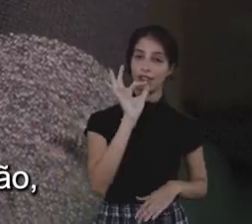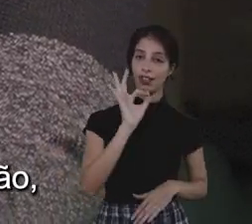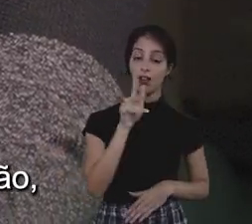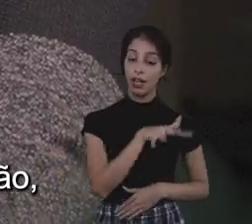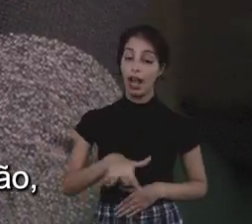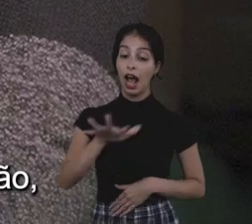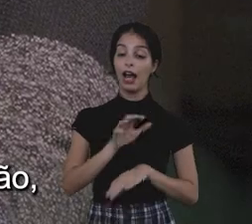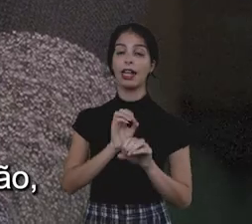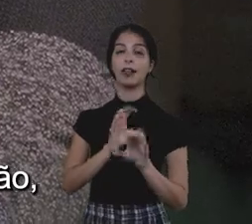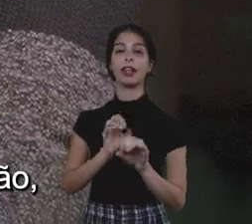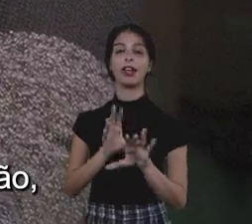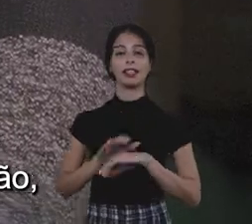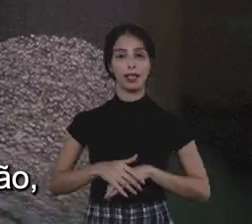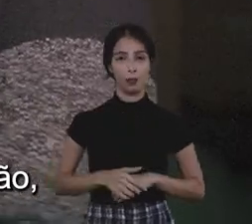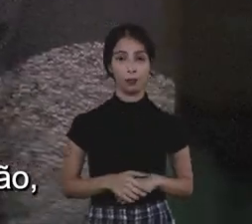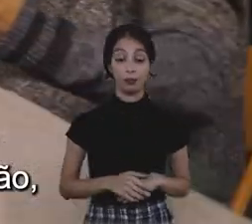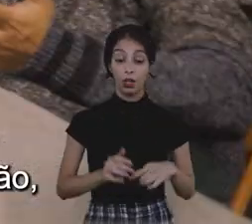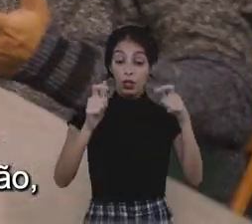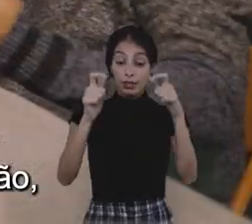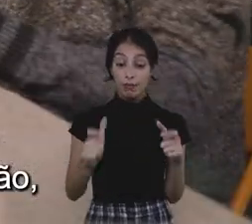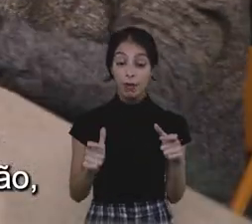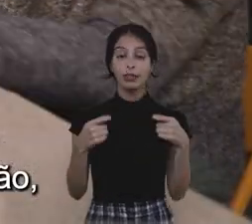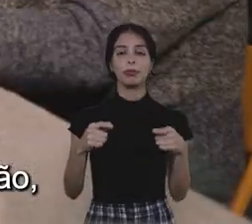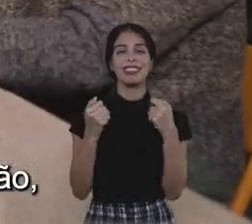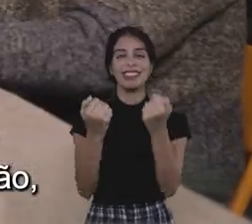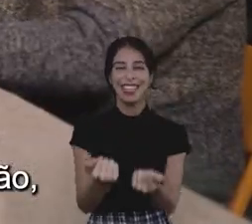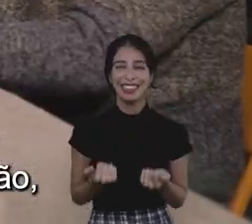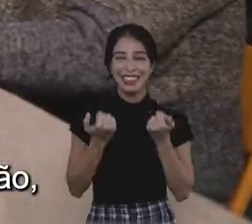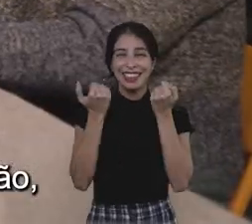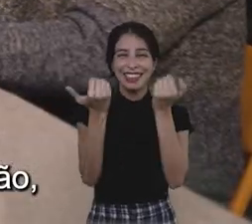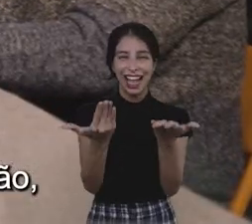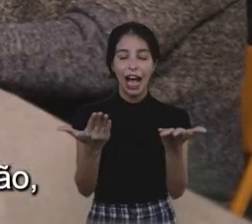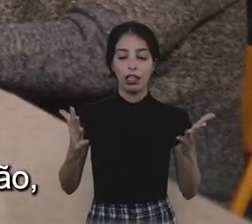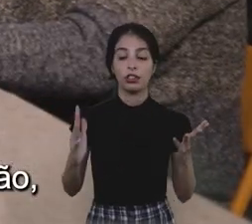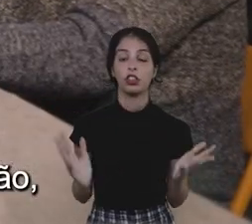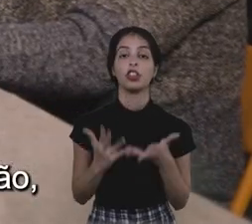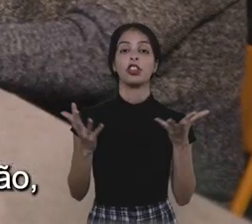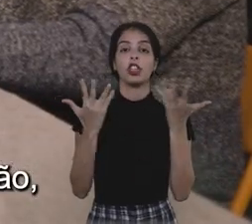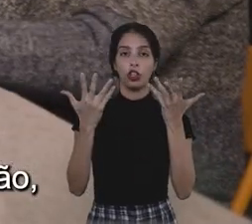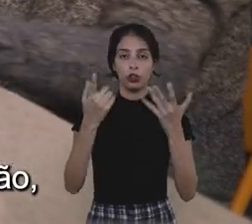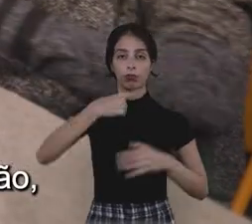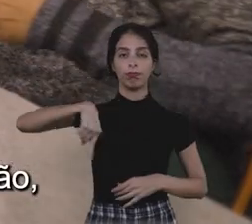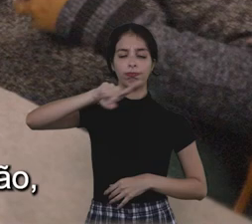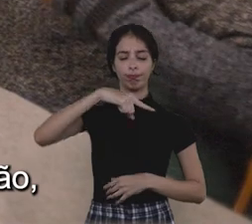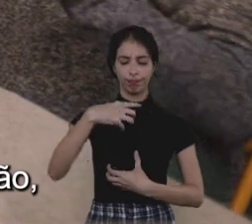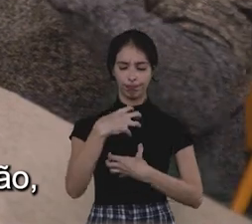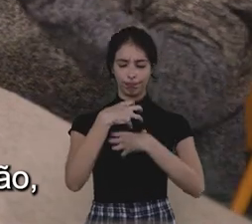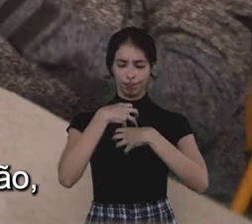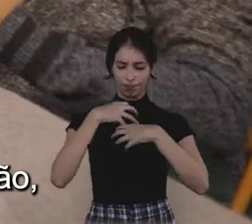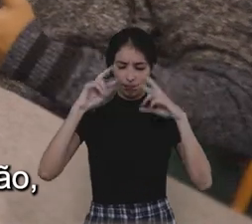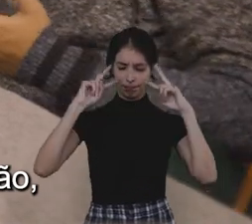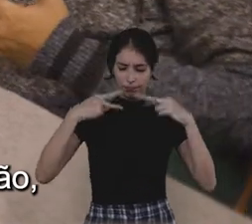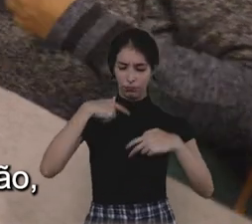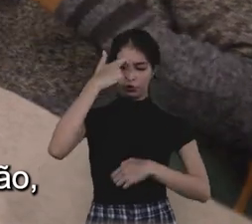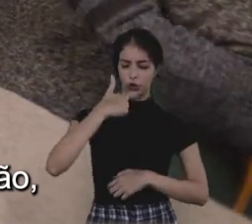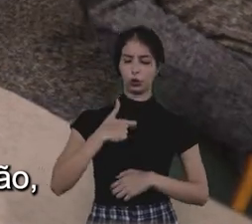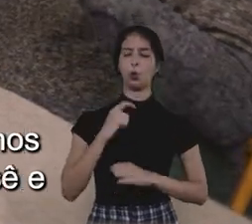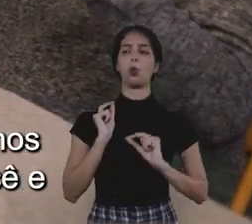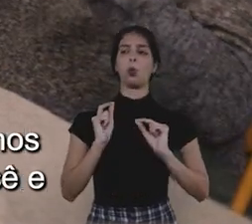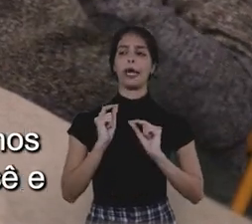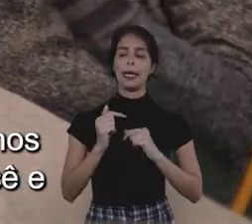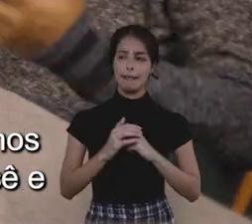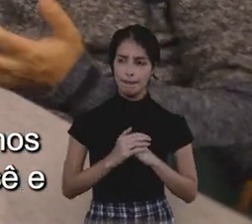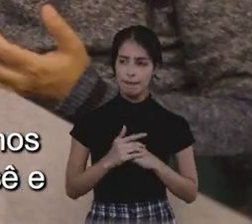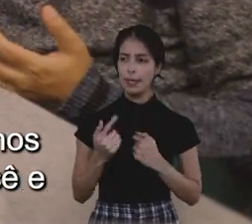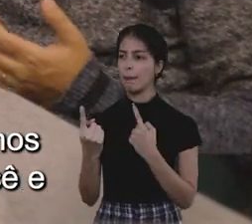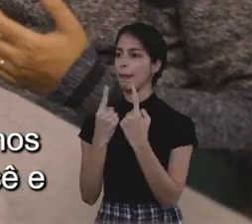eh da dar condições para eles poderem eh sentir quem eles são né